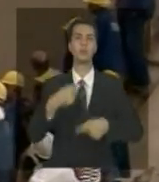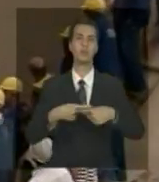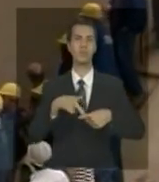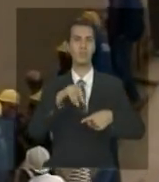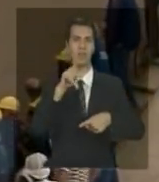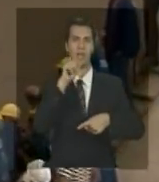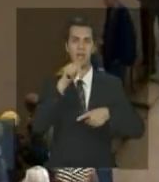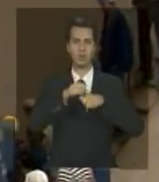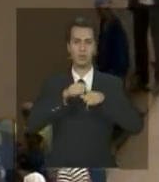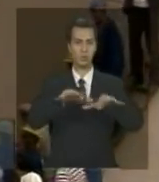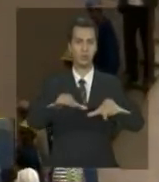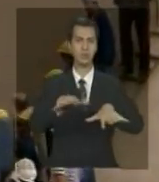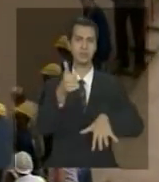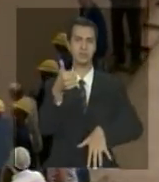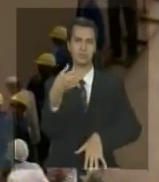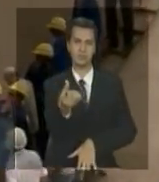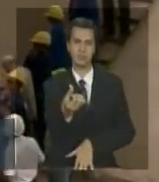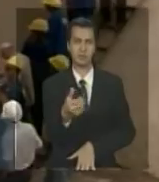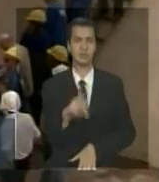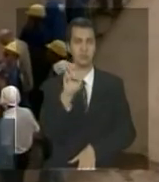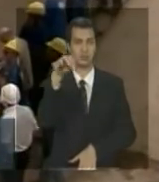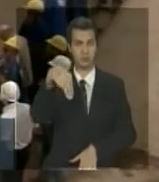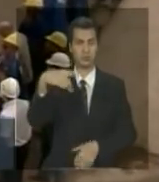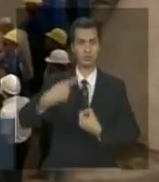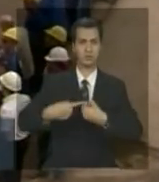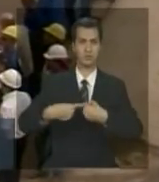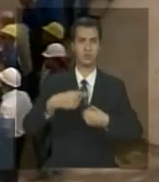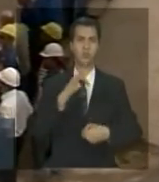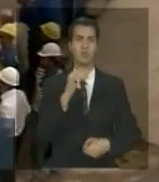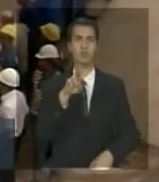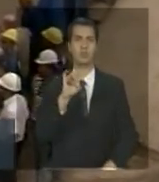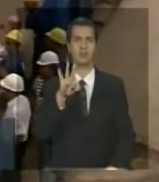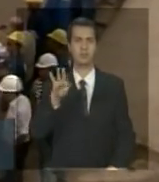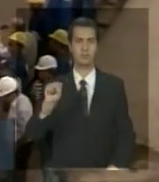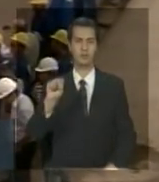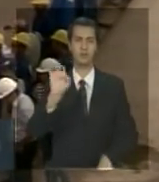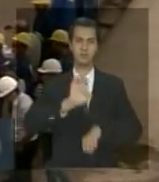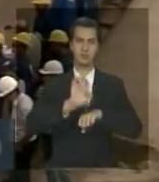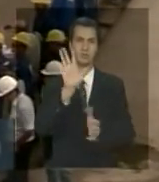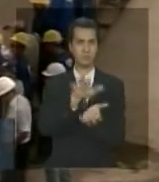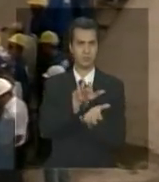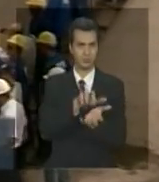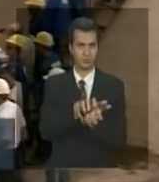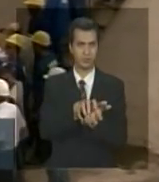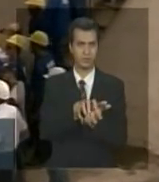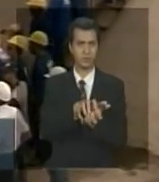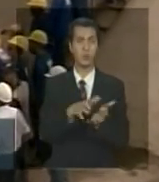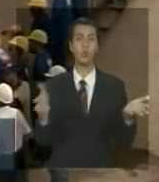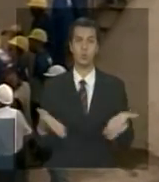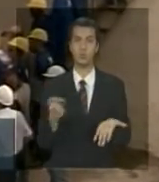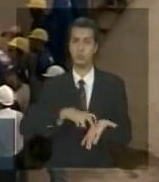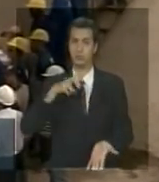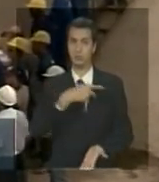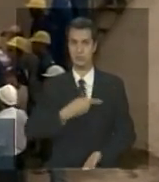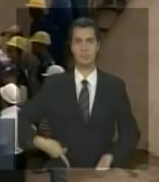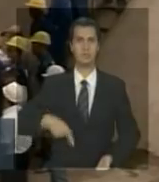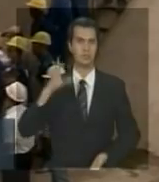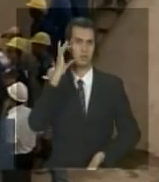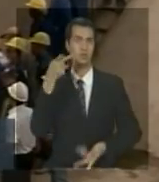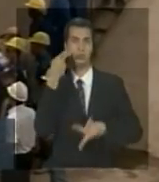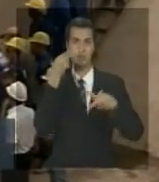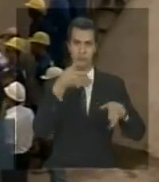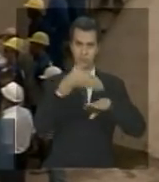fica em Pernambuco, onde a presidenta esteve hoje pela manhã. Hoje pela manhã ela visitou obras em Pernambuco, tanto